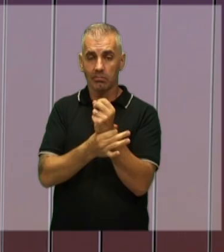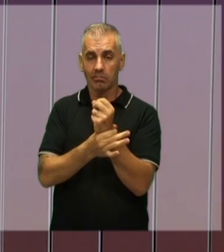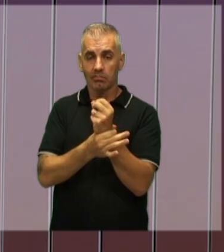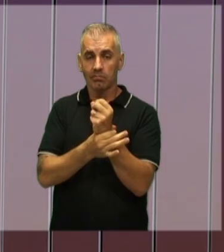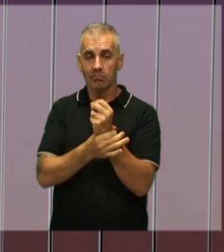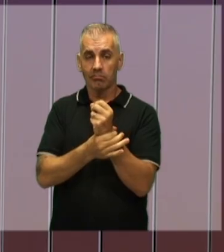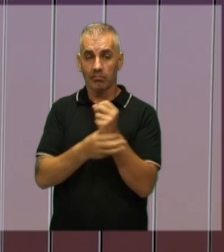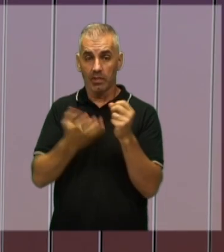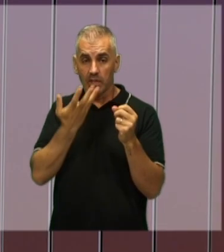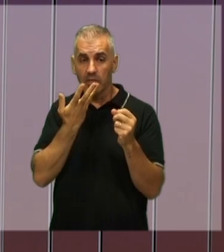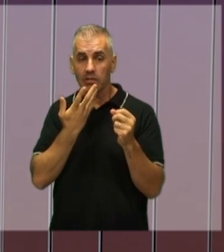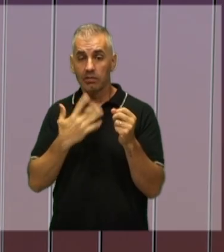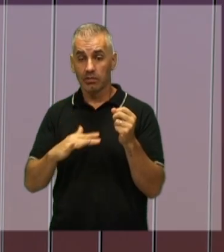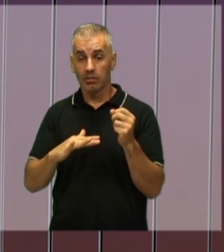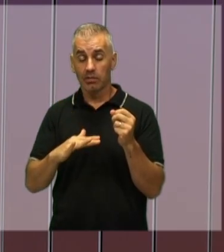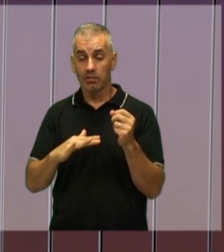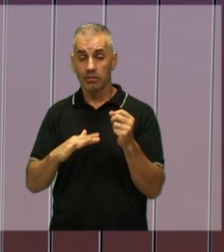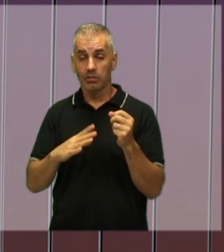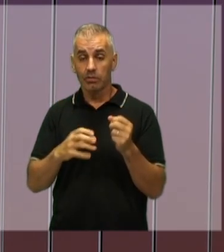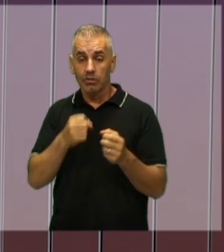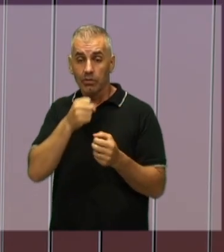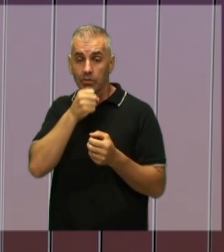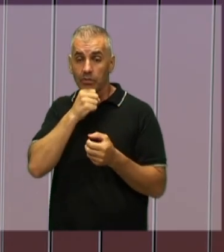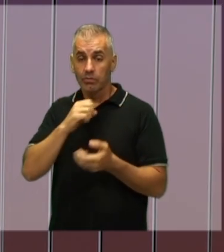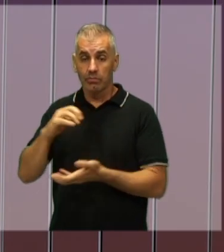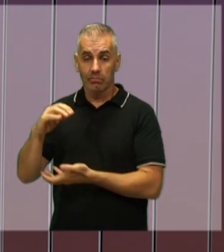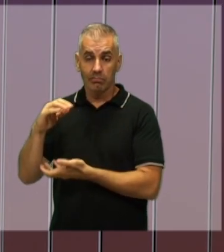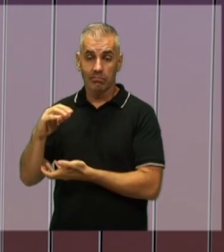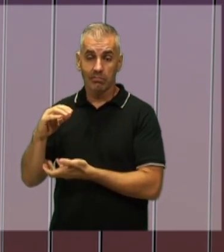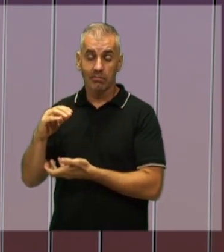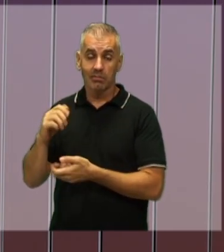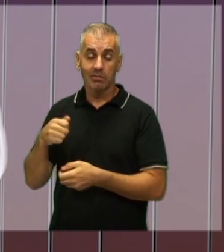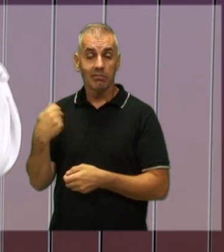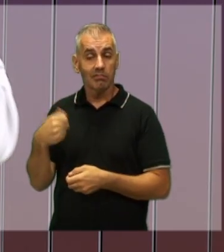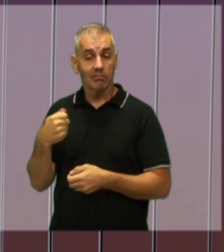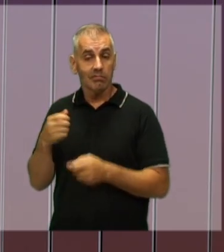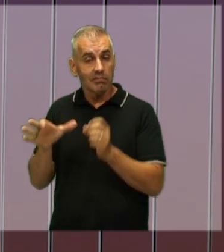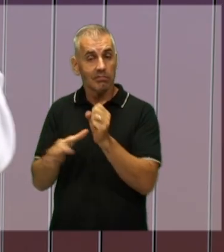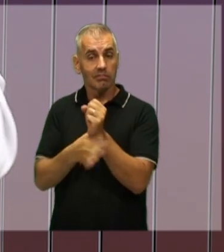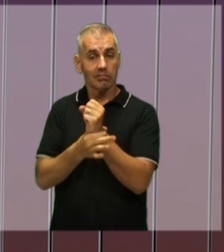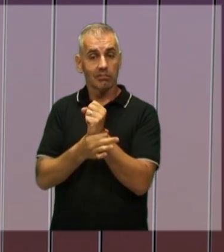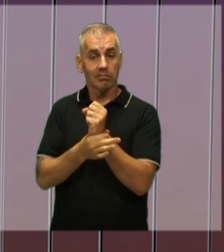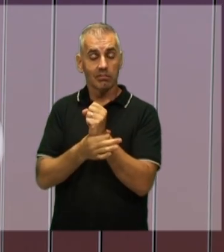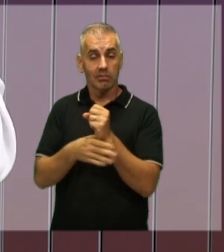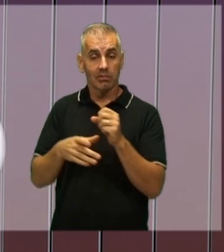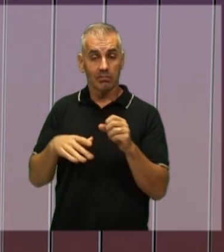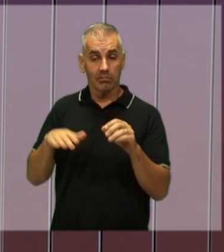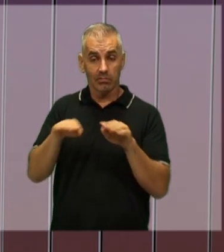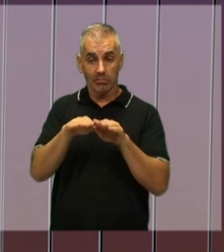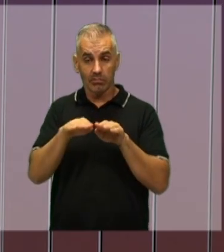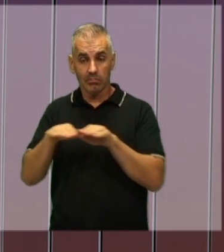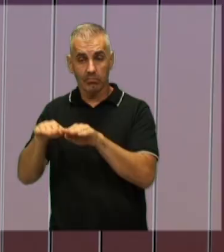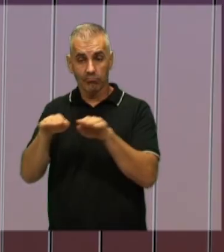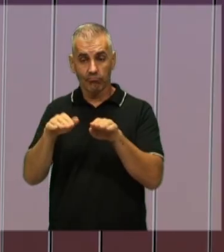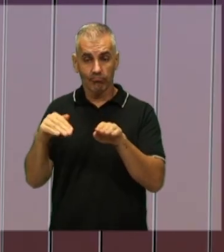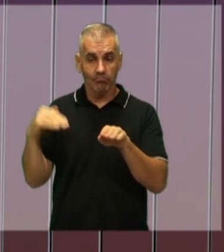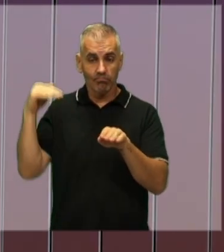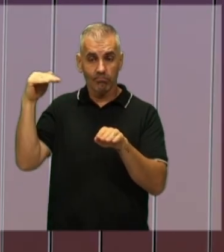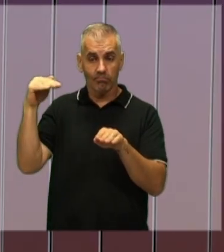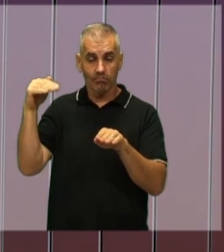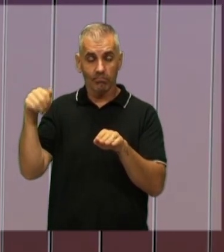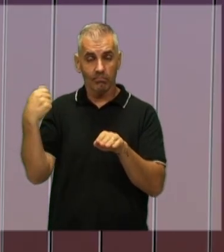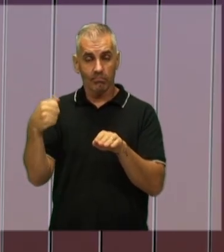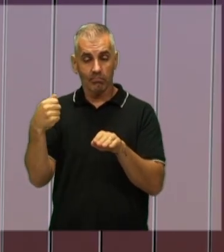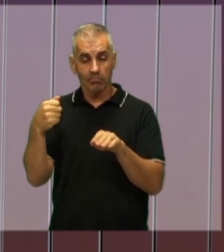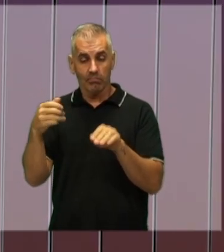infanto, juvenil, e os idosos. E nós que somos intermediária, a camada intermediária, é que temos